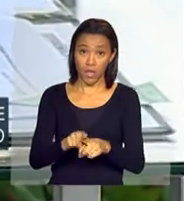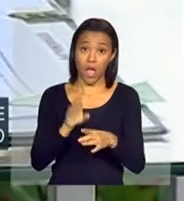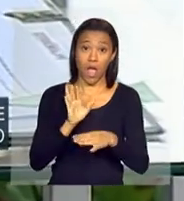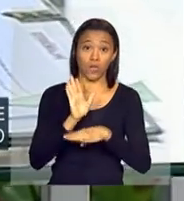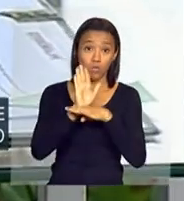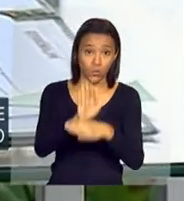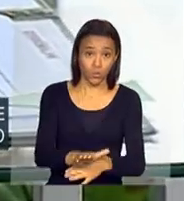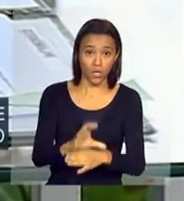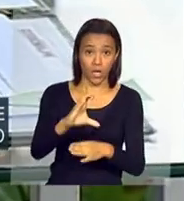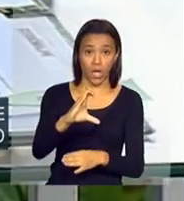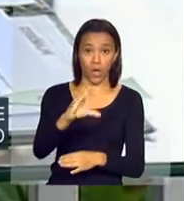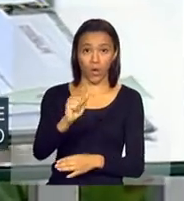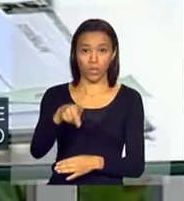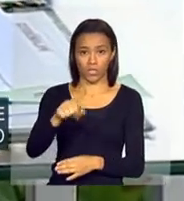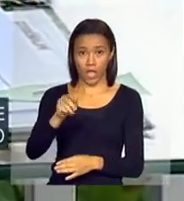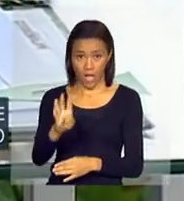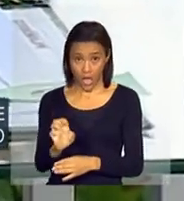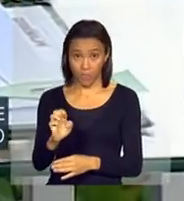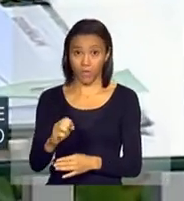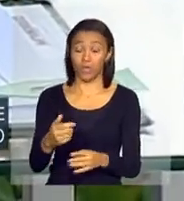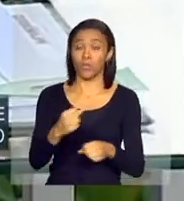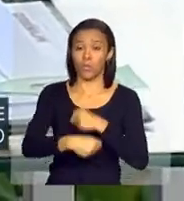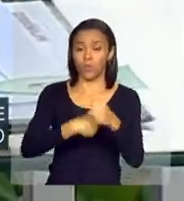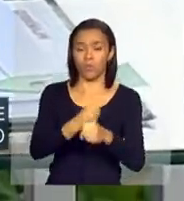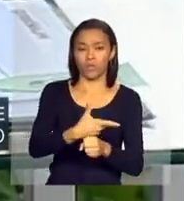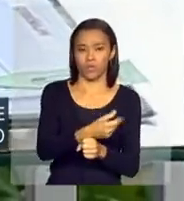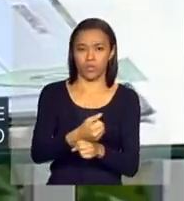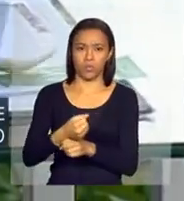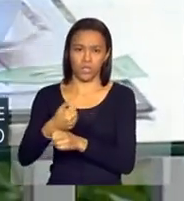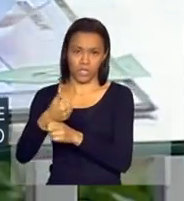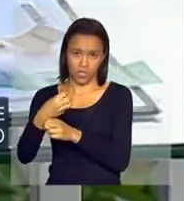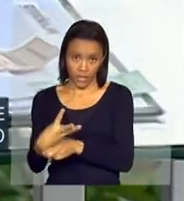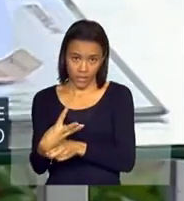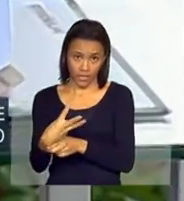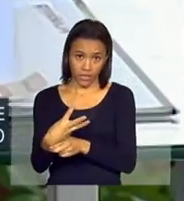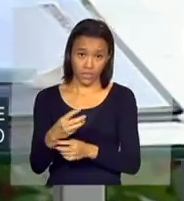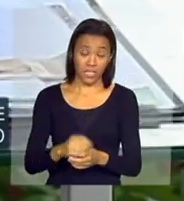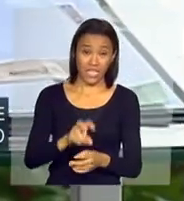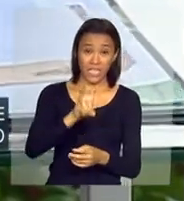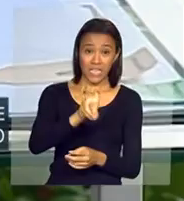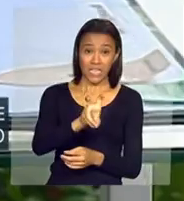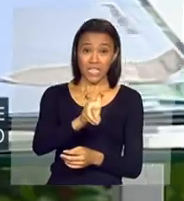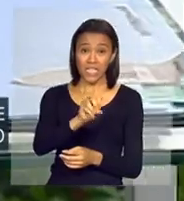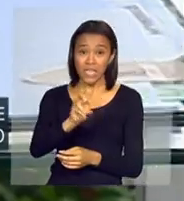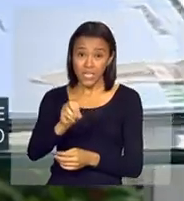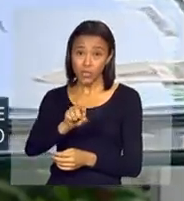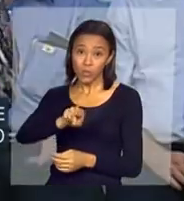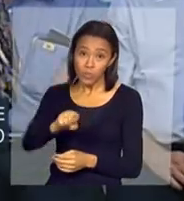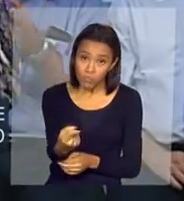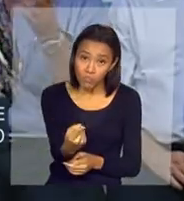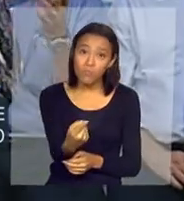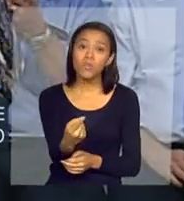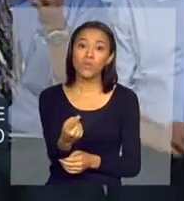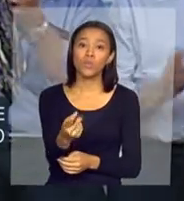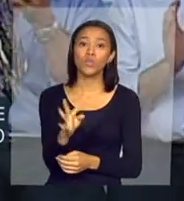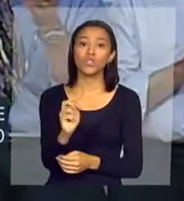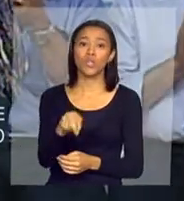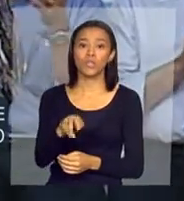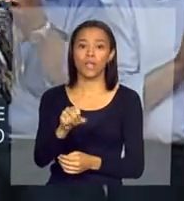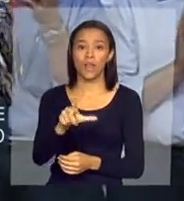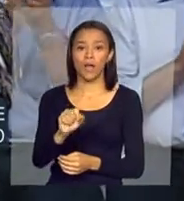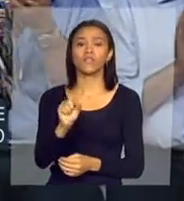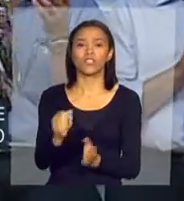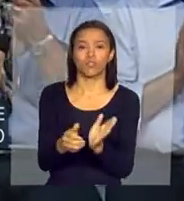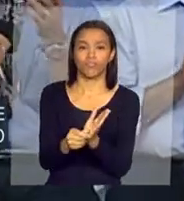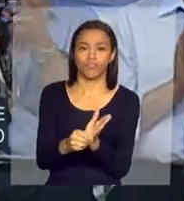em caráter excepcional no ano de 2013 até 500 mil toneladas de milho em grãos. A